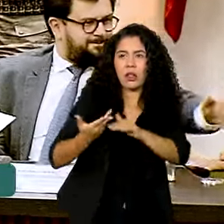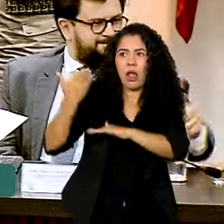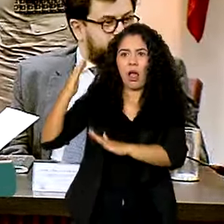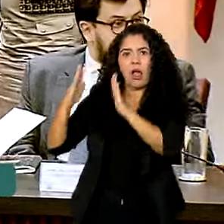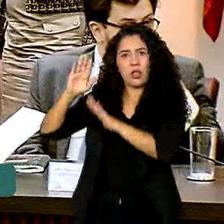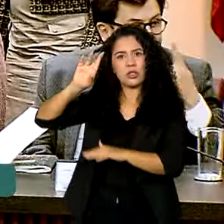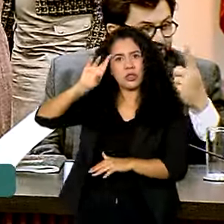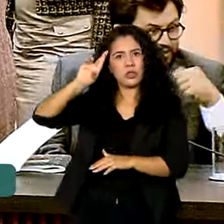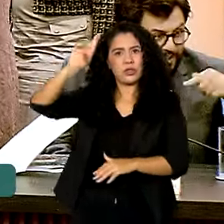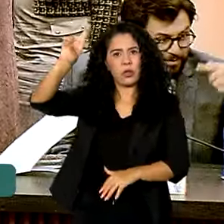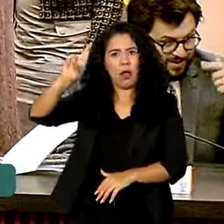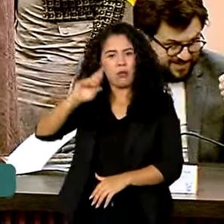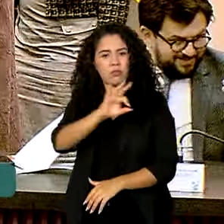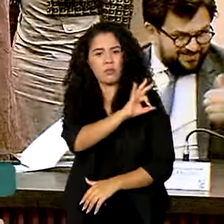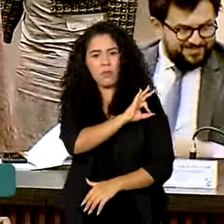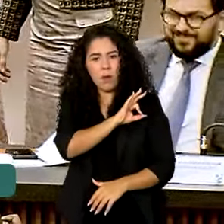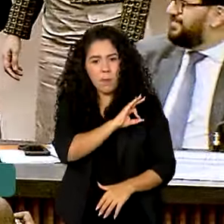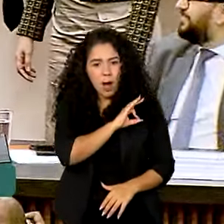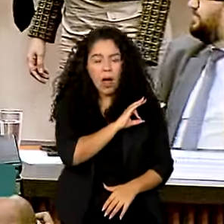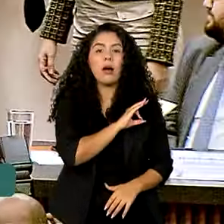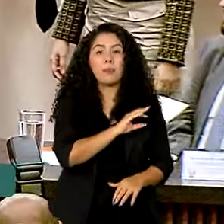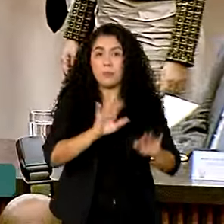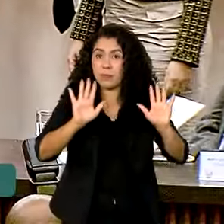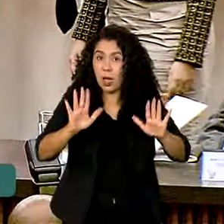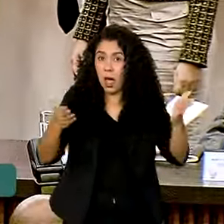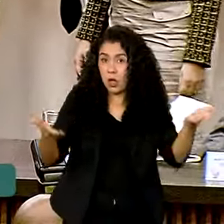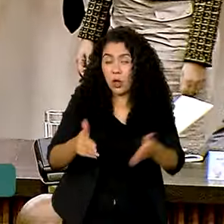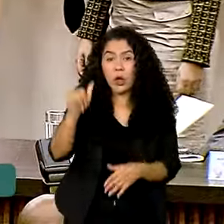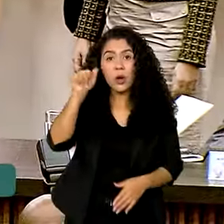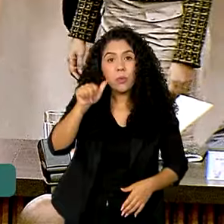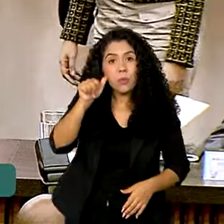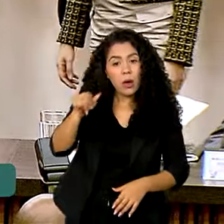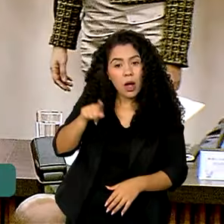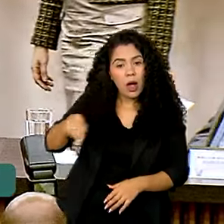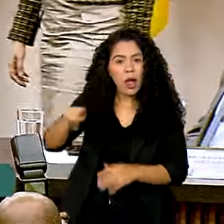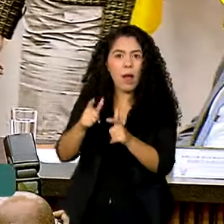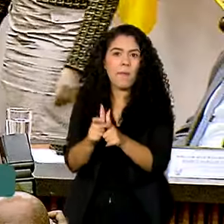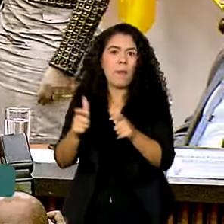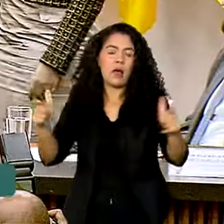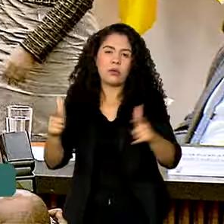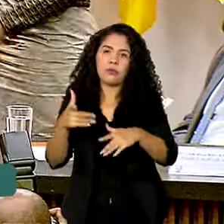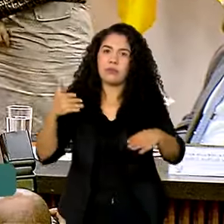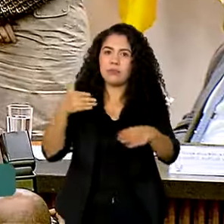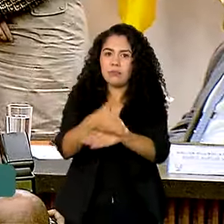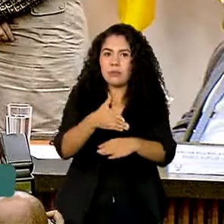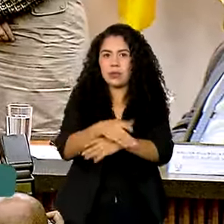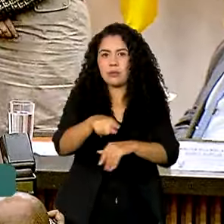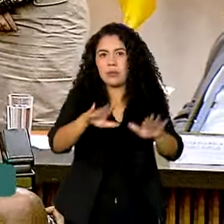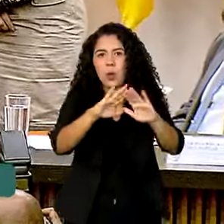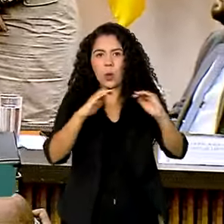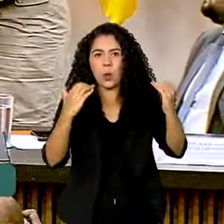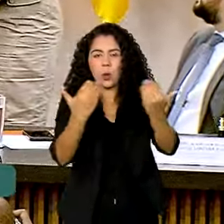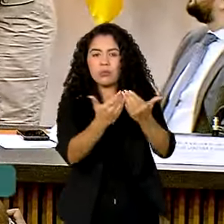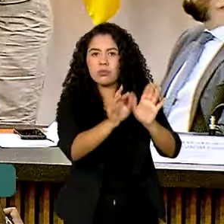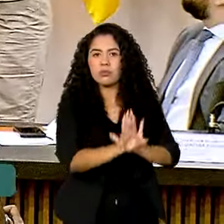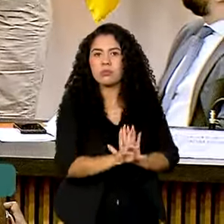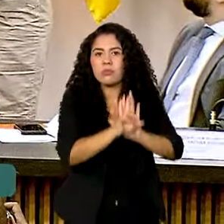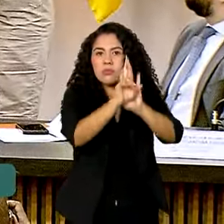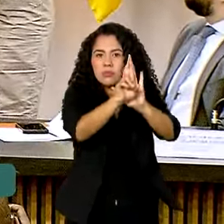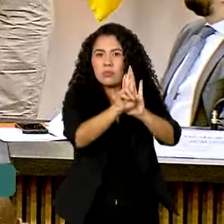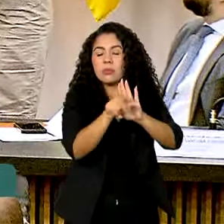chefiados por generais. Desta vez, as mulheres serão maioria na comissão, que vai ser presidida